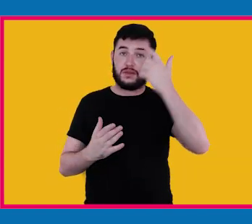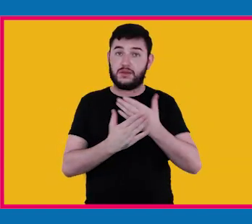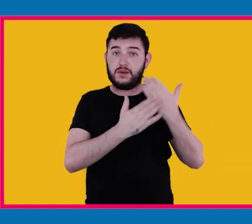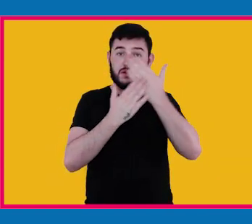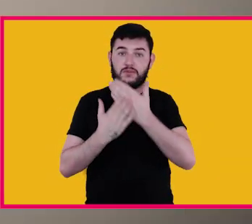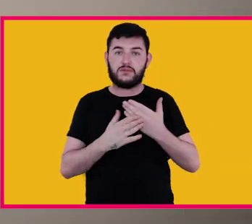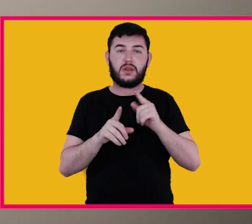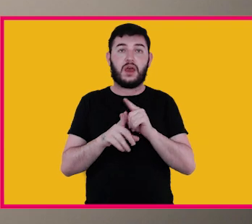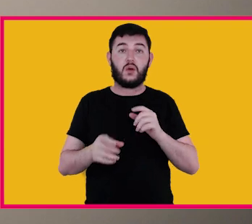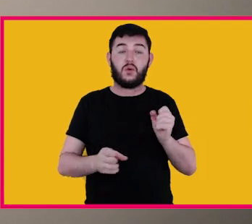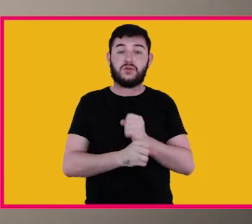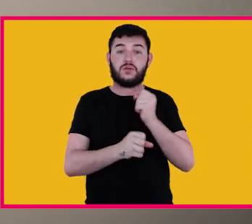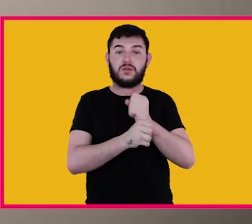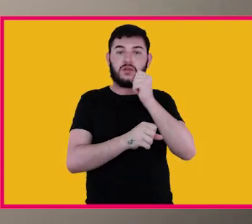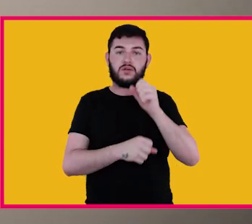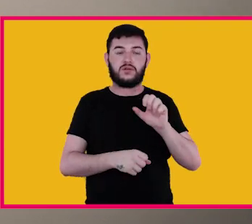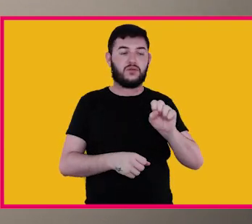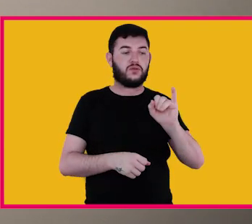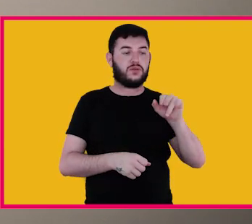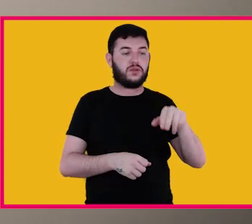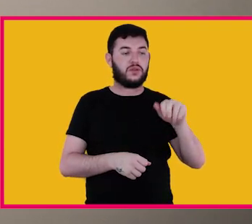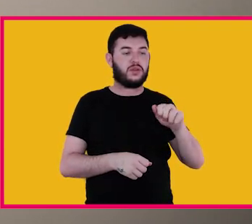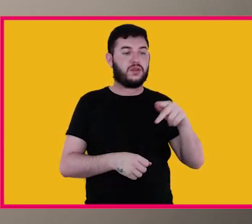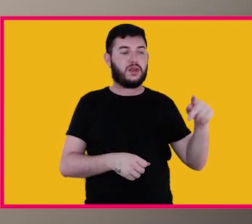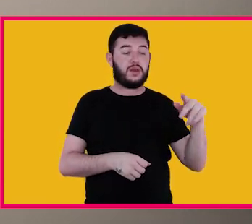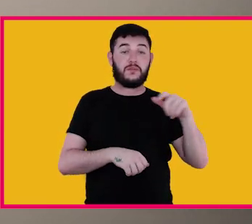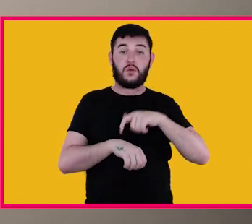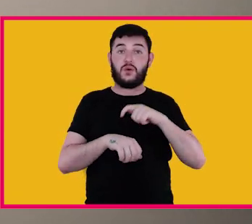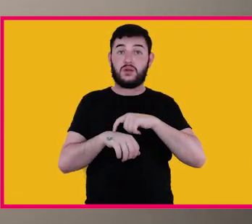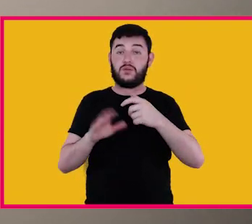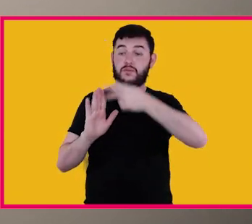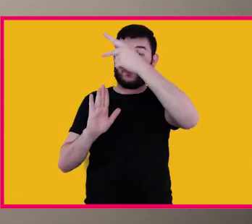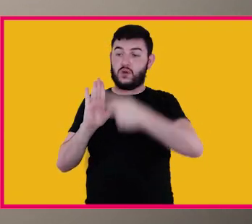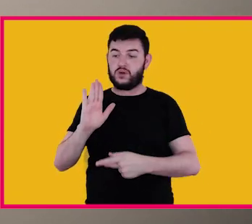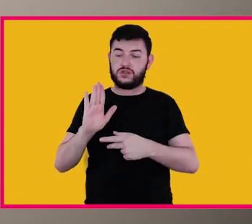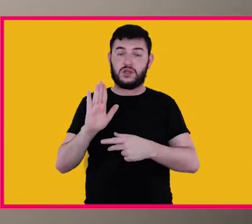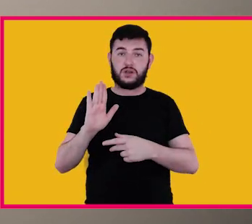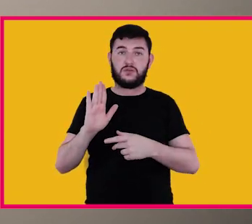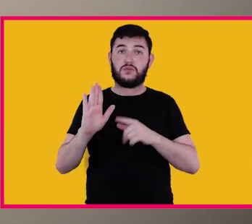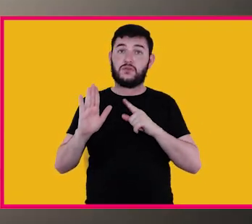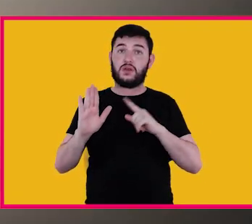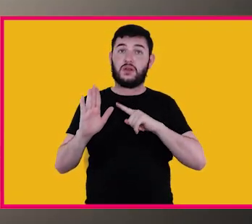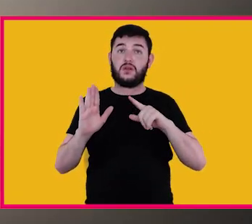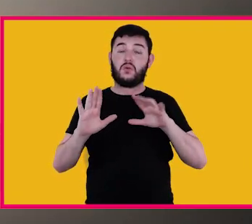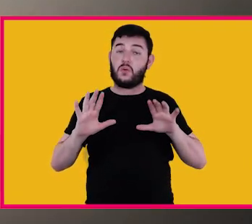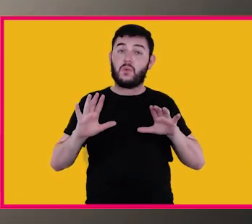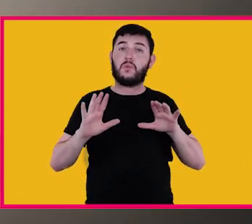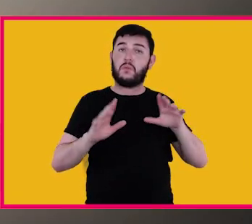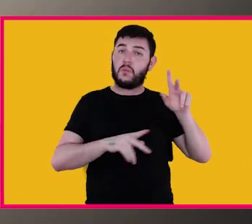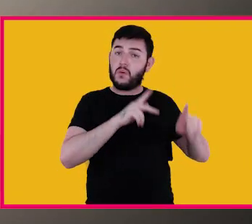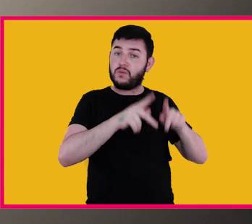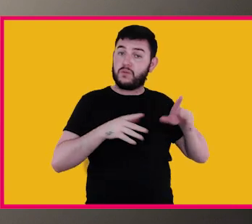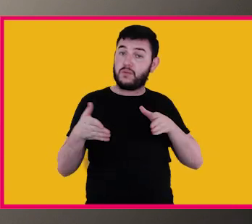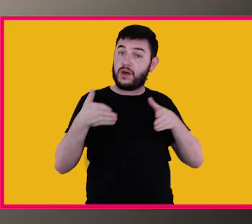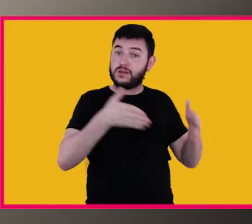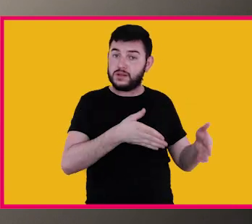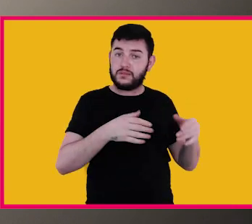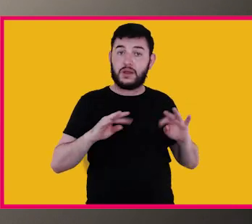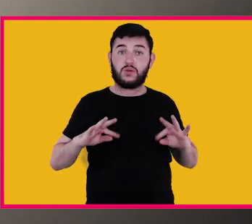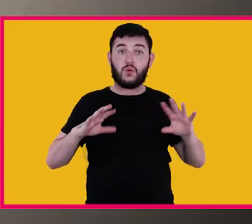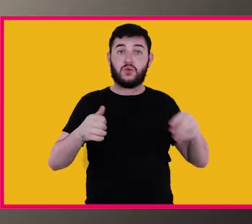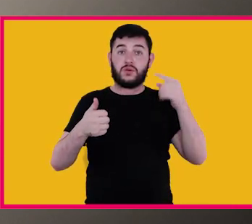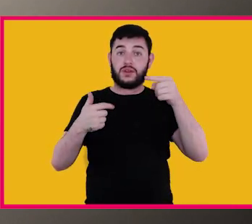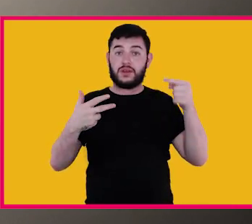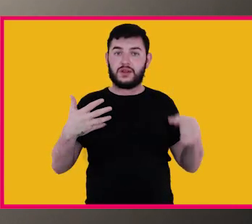SINAP. Lá na ponta, na hora de especificar esse deck no projeto de implantação com participação da comunidade, todos esses itens estarão